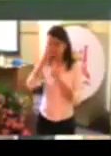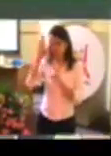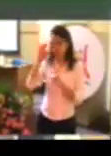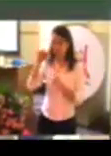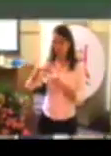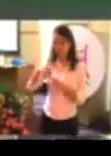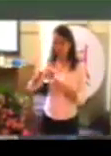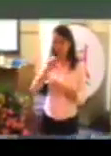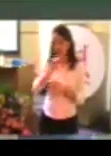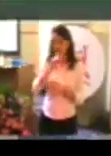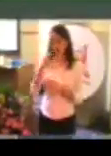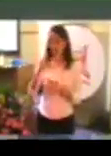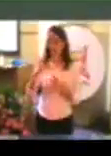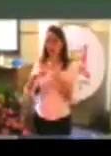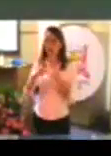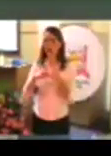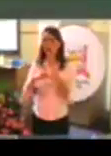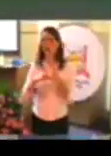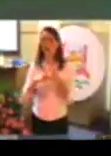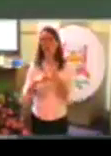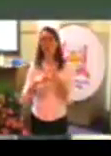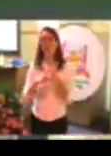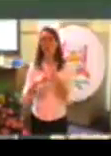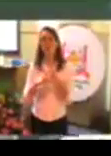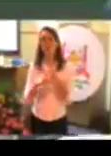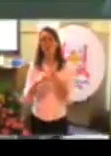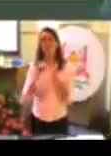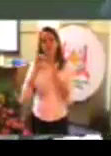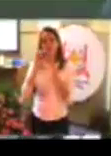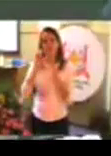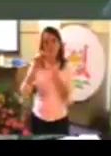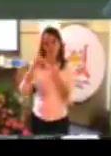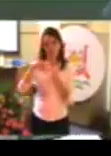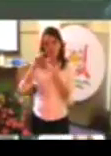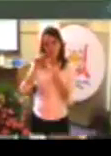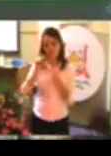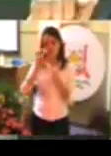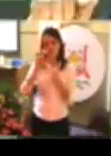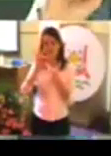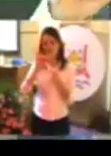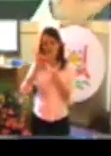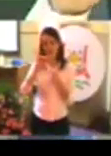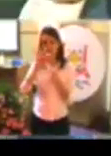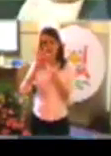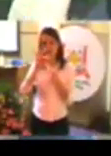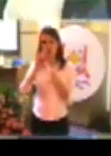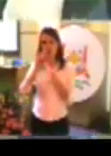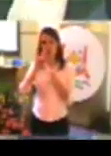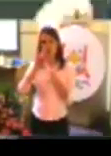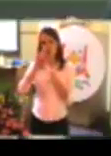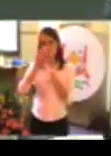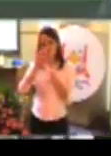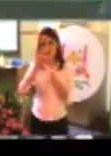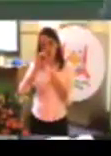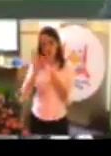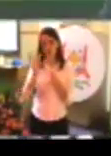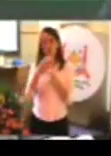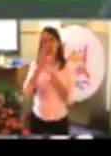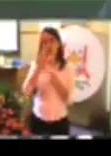Estado. Tem o Instituto de Contas do Tribunal de Contas, é uma escola de alto nível